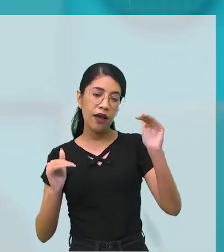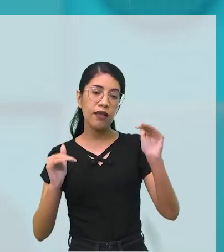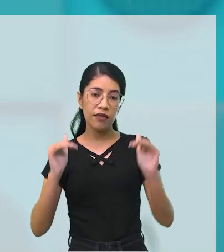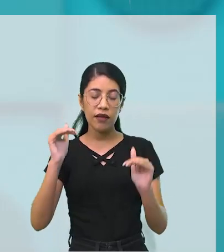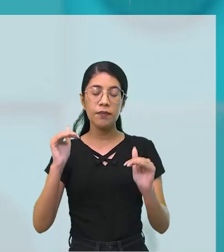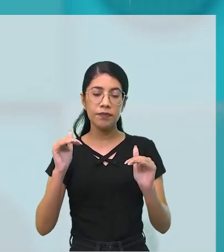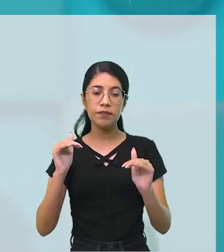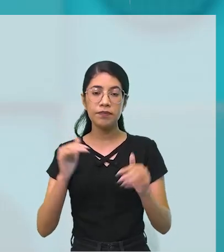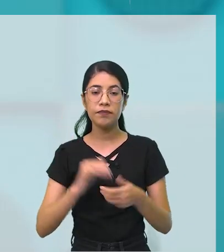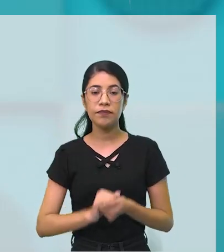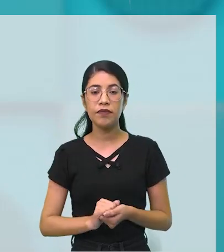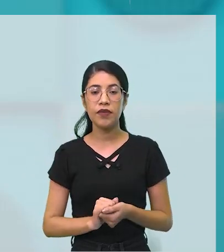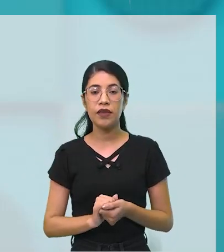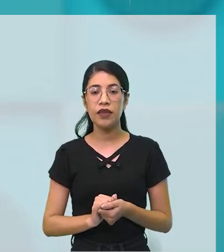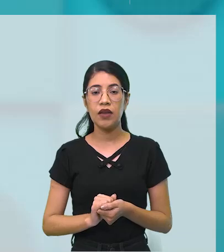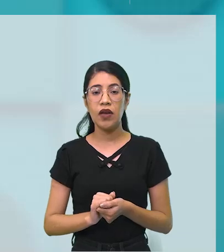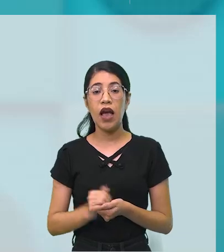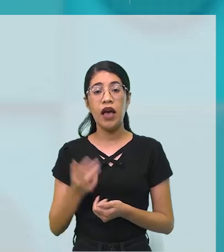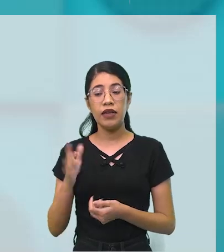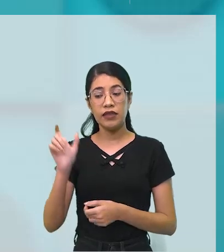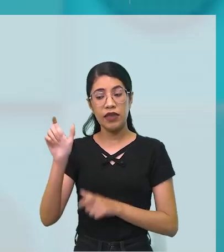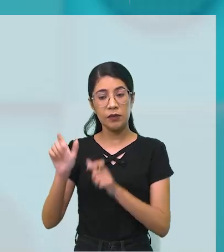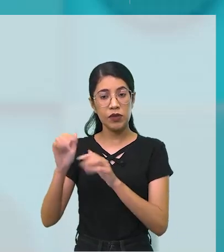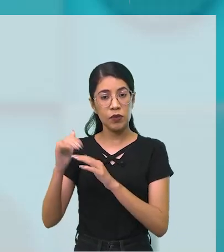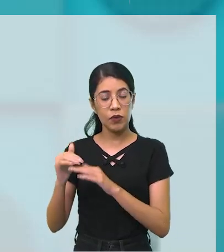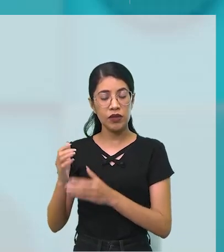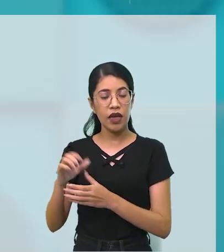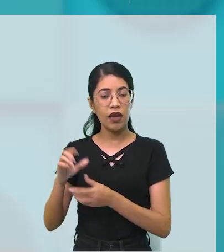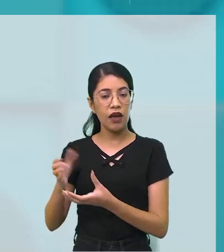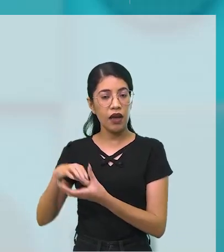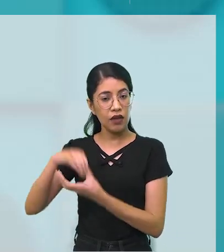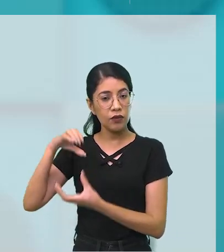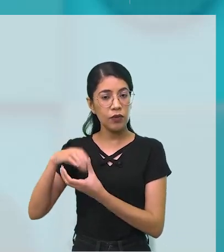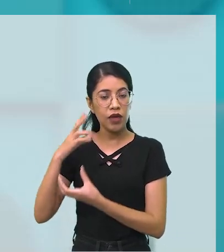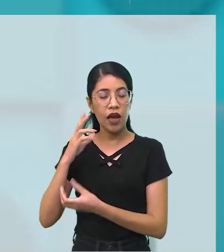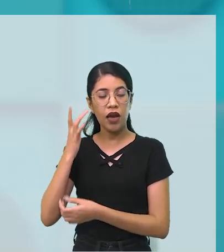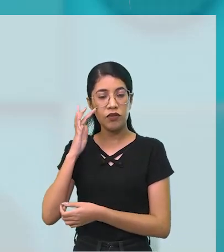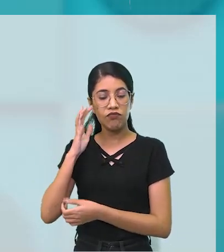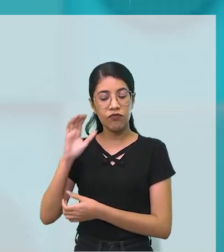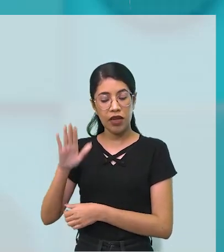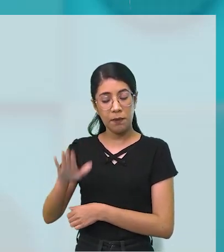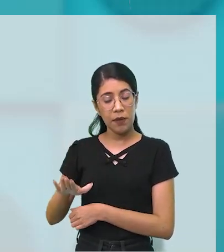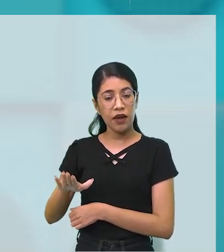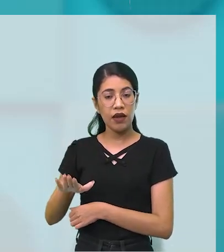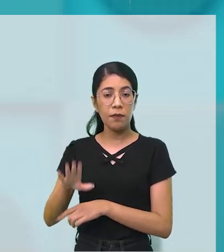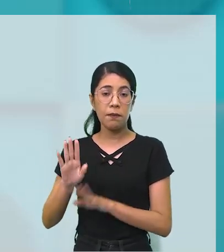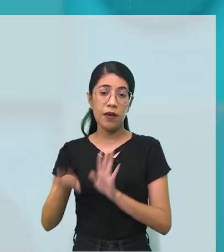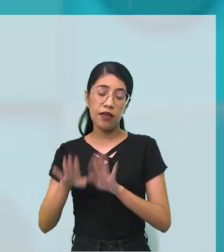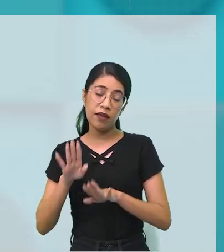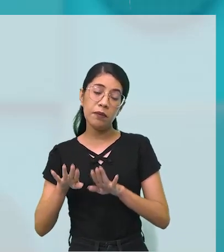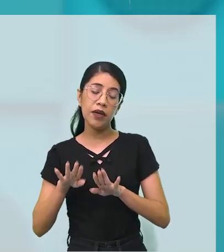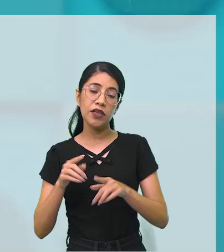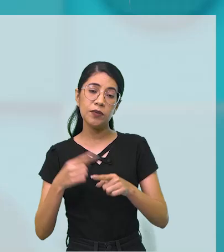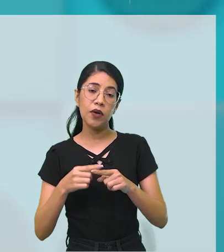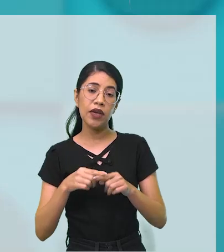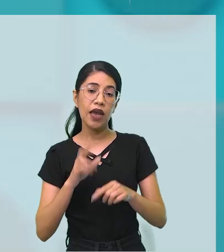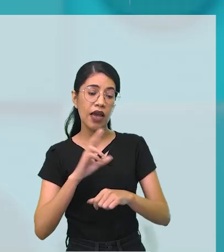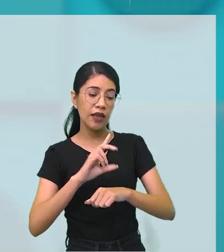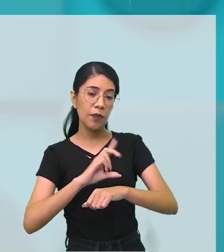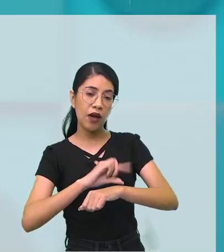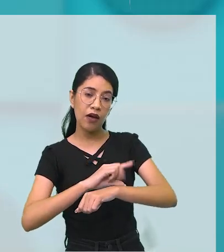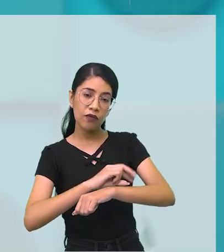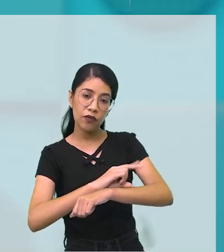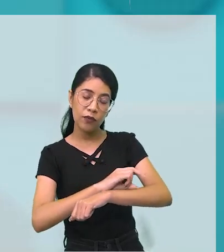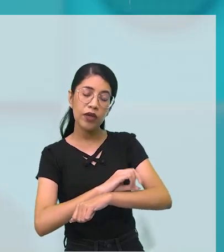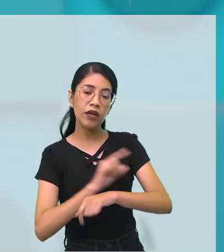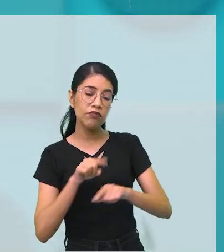se acha pequeno, ou melhor, acham ele pequeno, então ele tem que olhar para cima, e aí fala que o tamanho é muito relativo, porque a formiga,